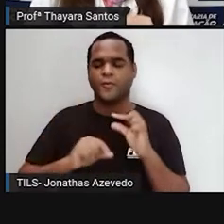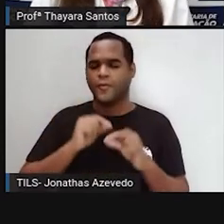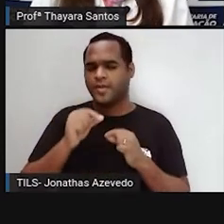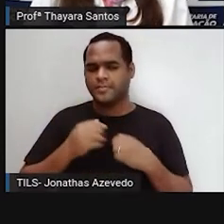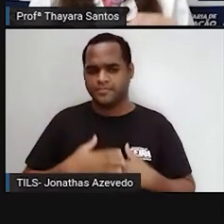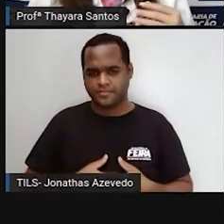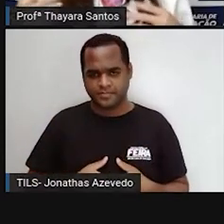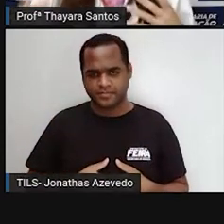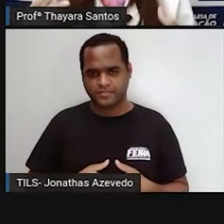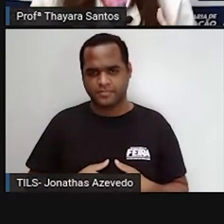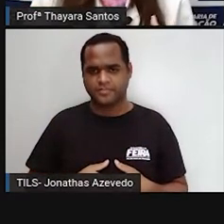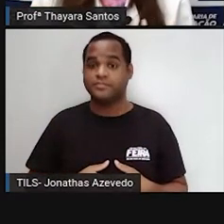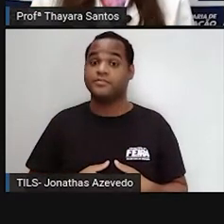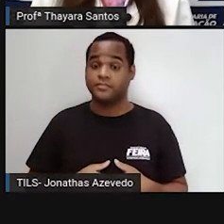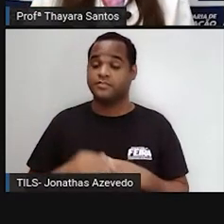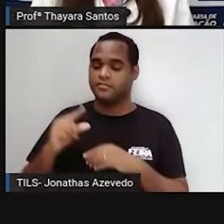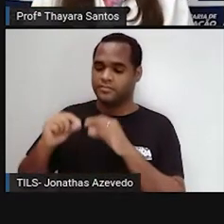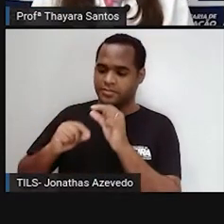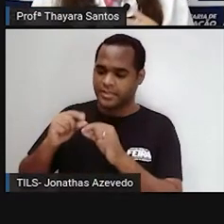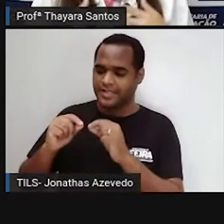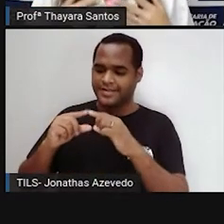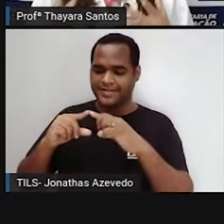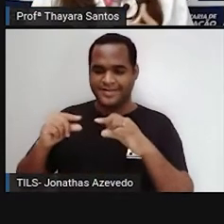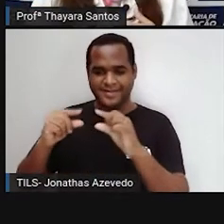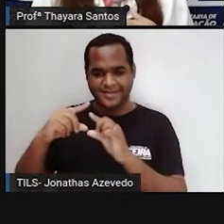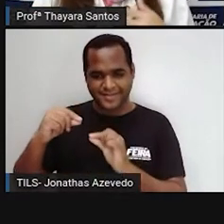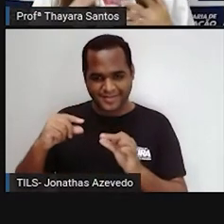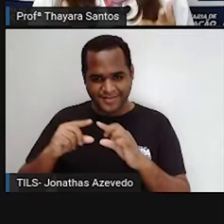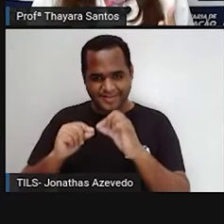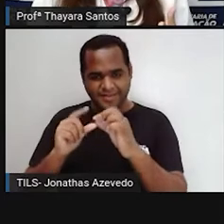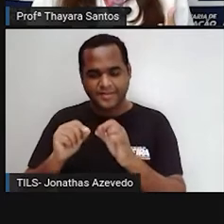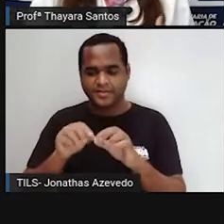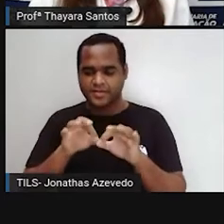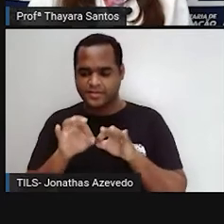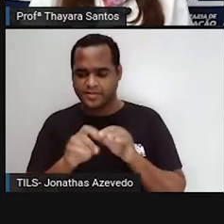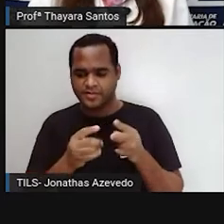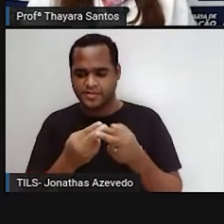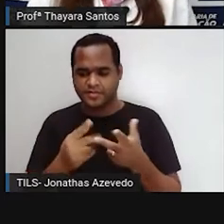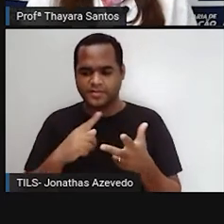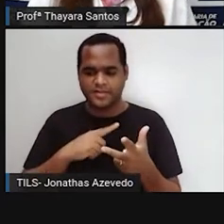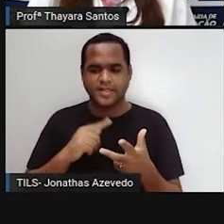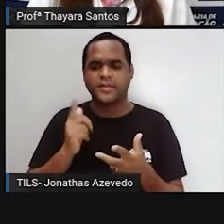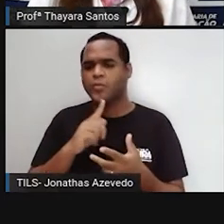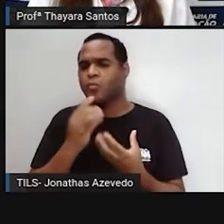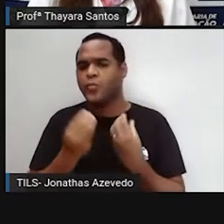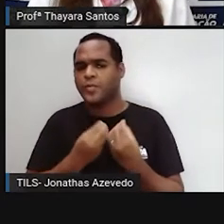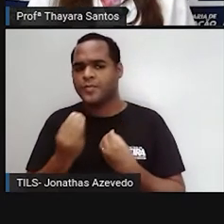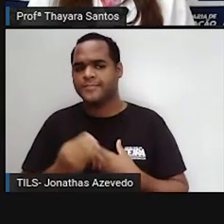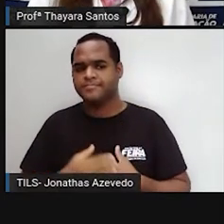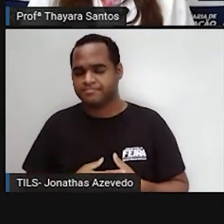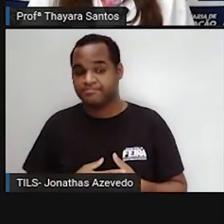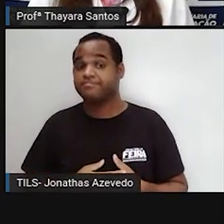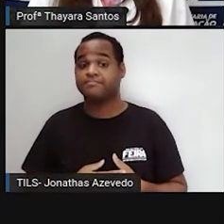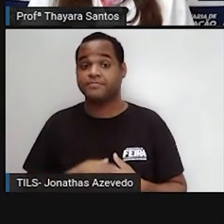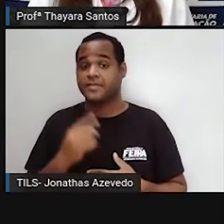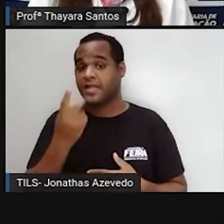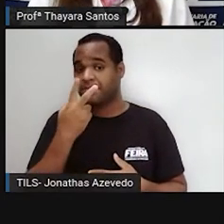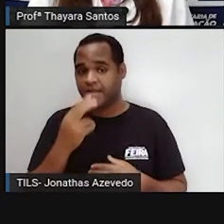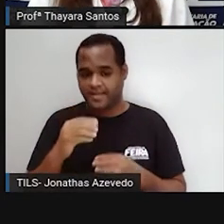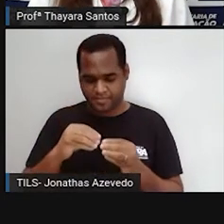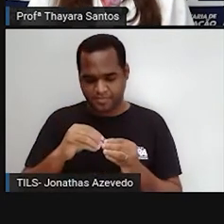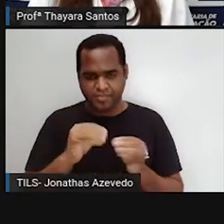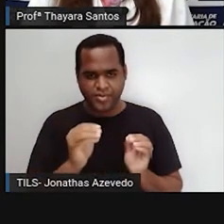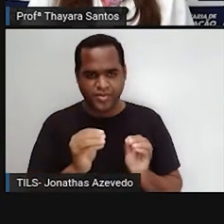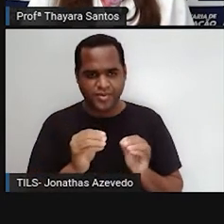pega a estrela do mar, se ela perdeu por algum motivo ali uma das pernas dela, né? Essa perninha que foi perdida, ela vai